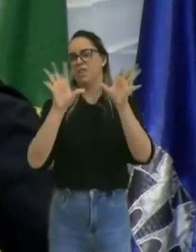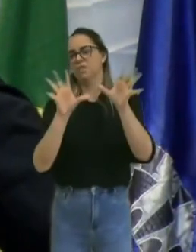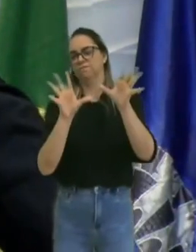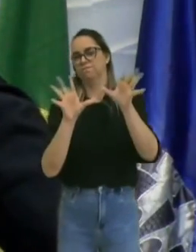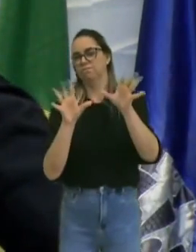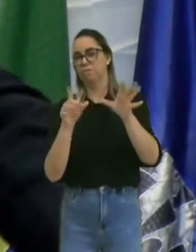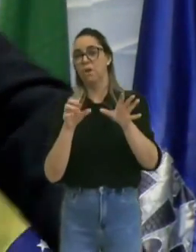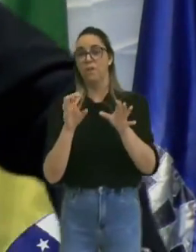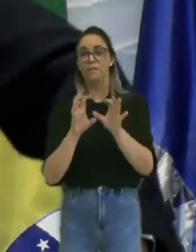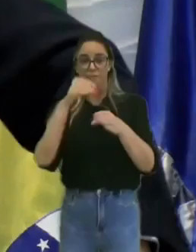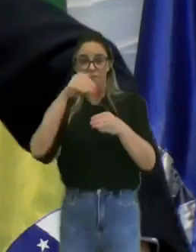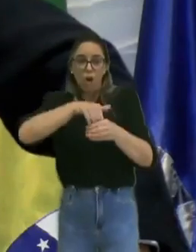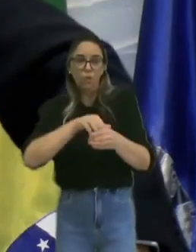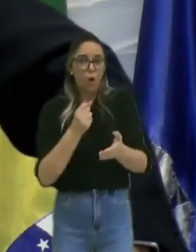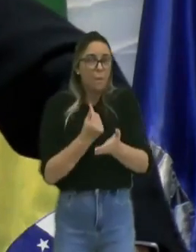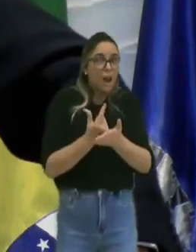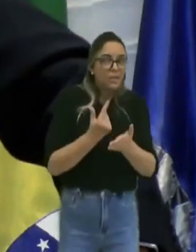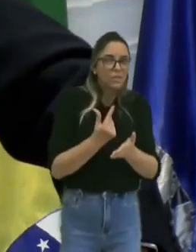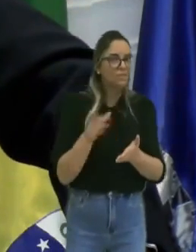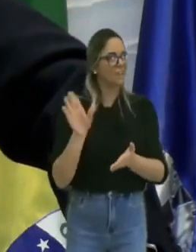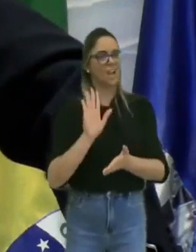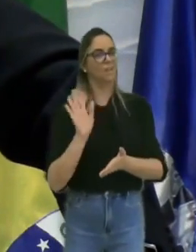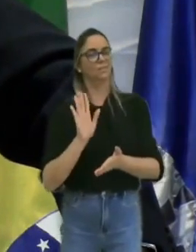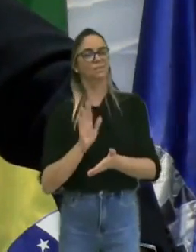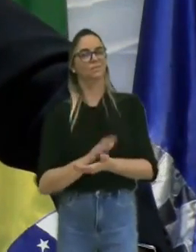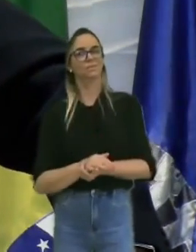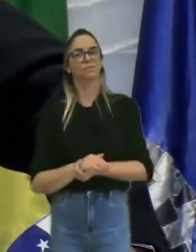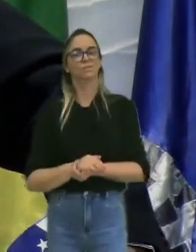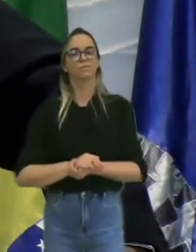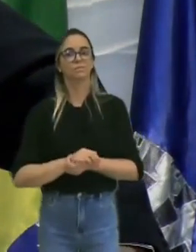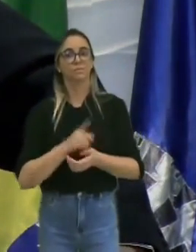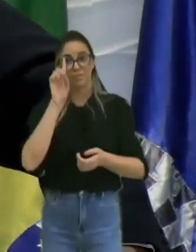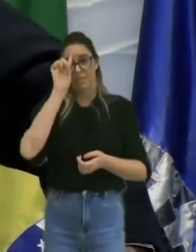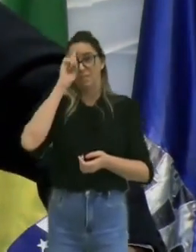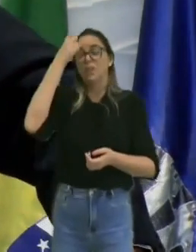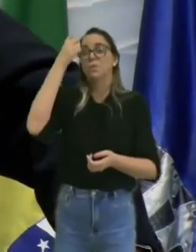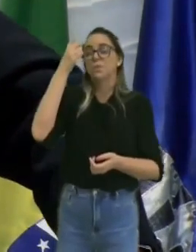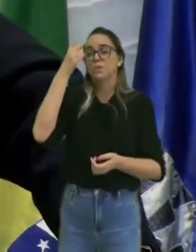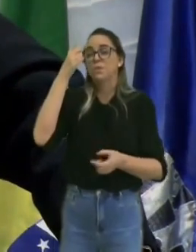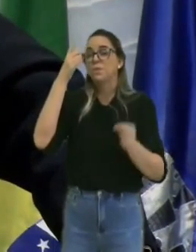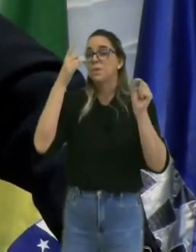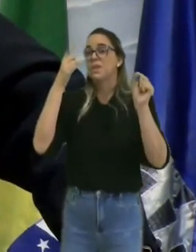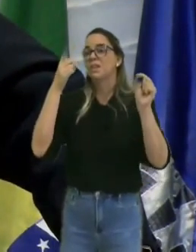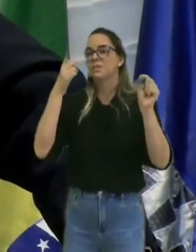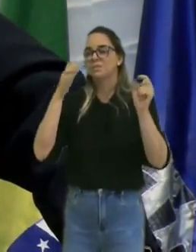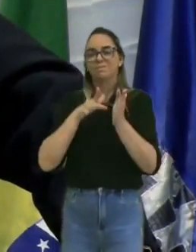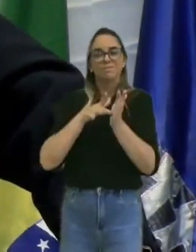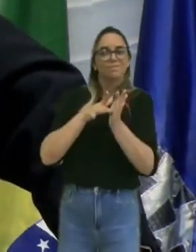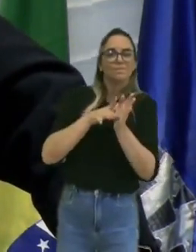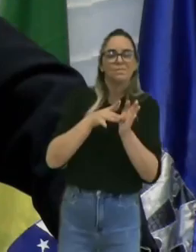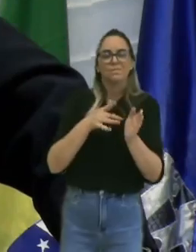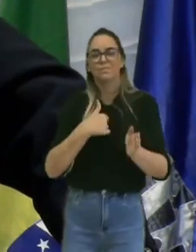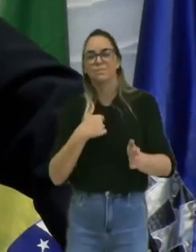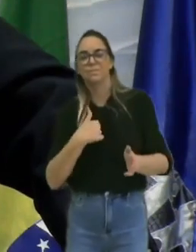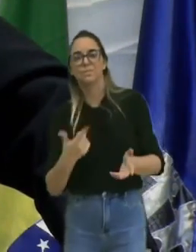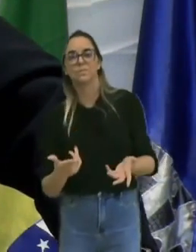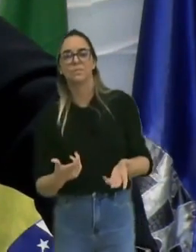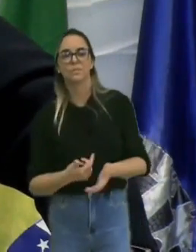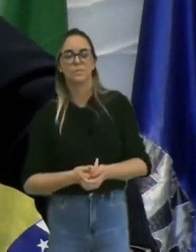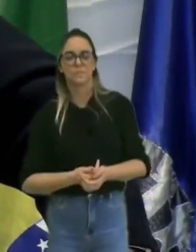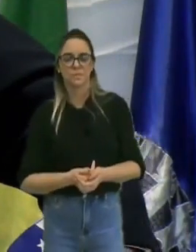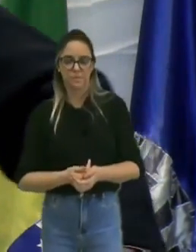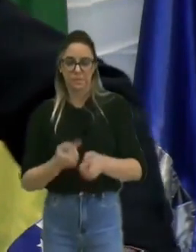não. Aí o presidente da Câmara aqui inventou uma ética para botar uma ética. 2 meses sem falar, foi